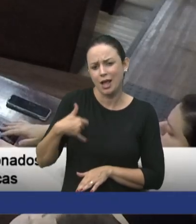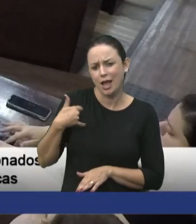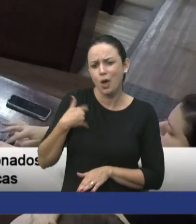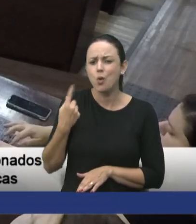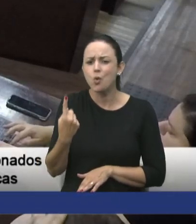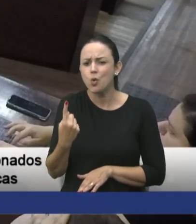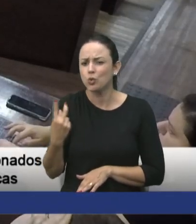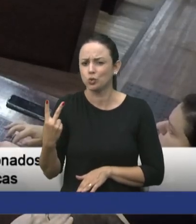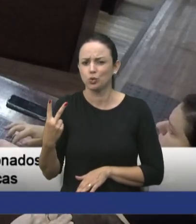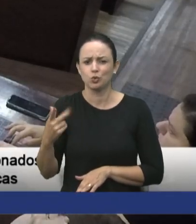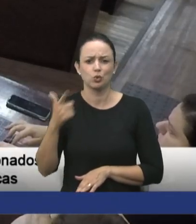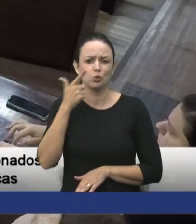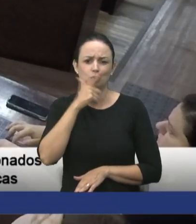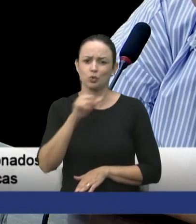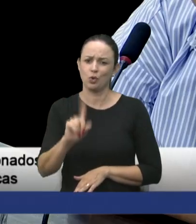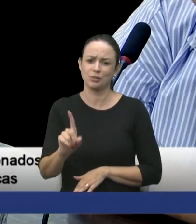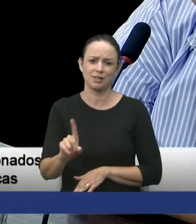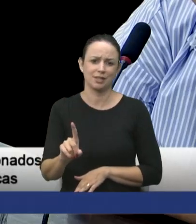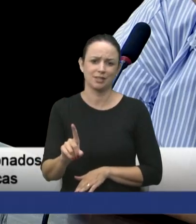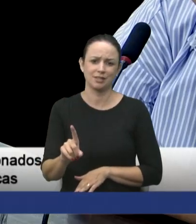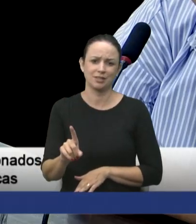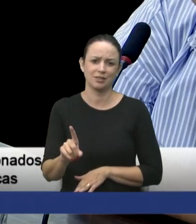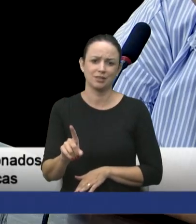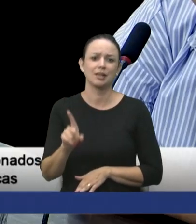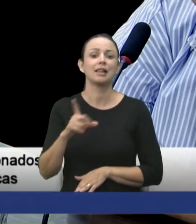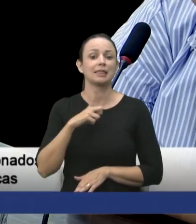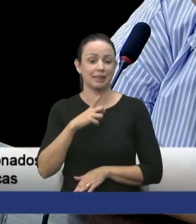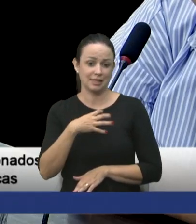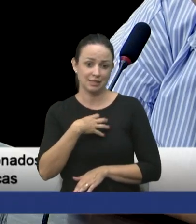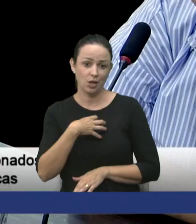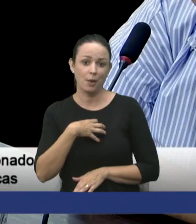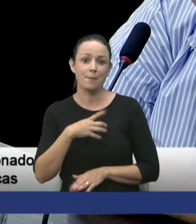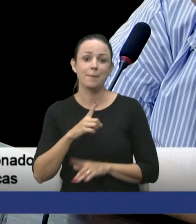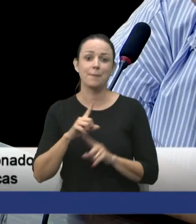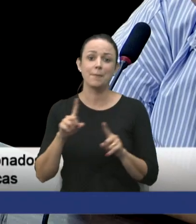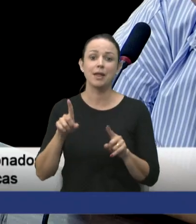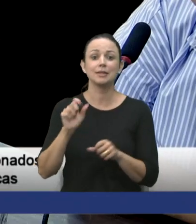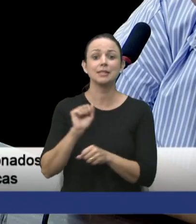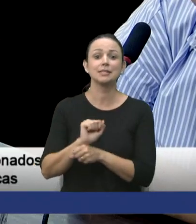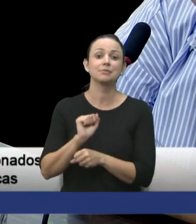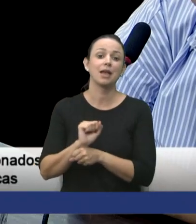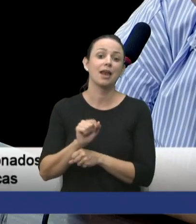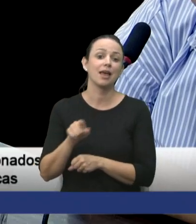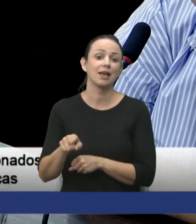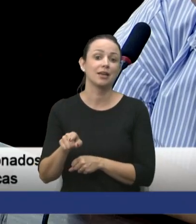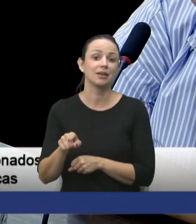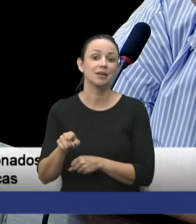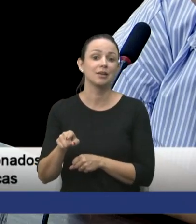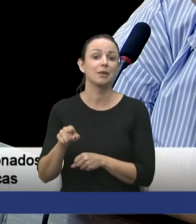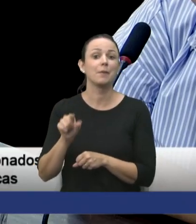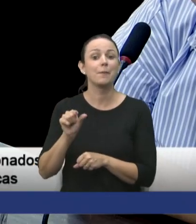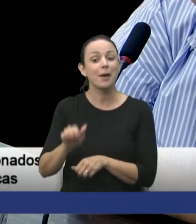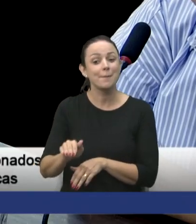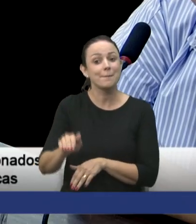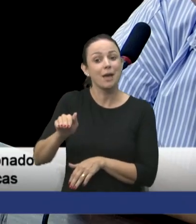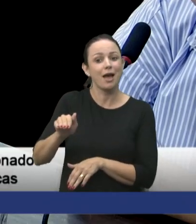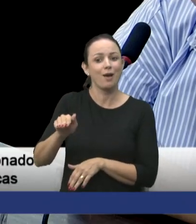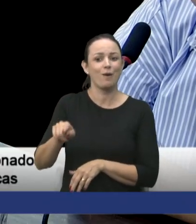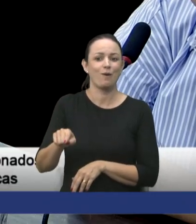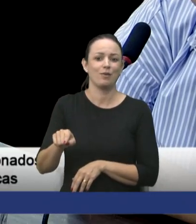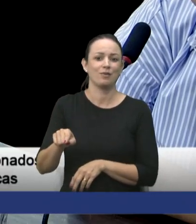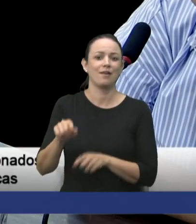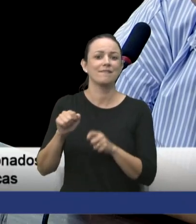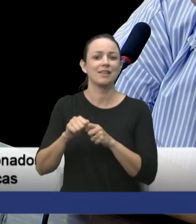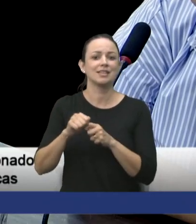anos, você não consegue, você vê que ela tem os sintomas e os sinais, só que você tem que esperar, às vezes, ela ser um pouquinho maior para fazer